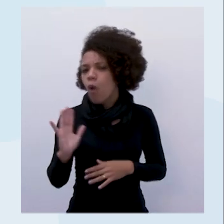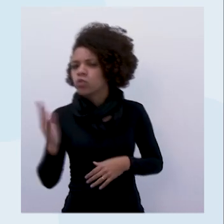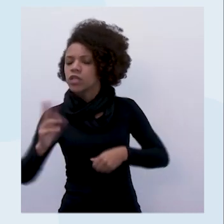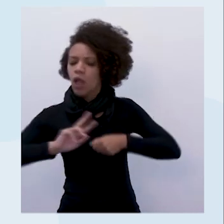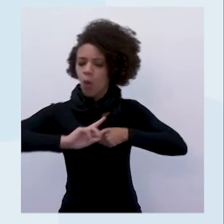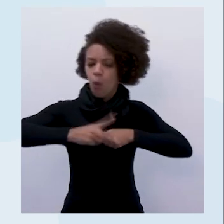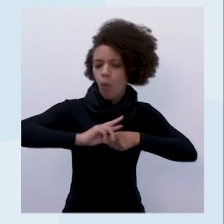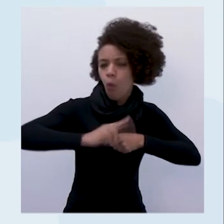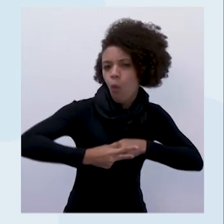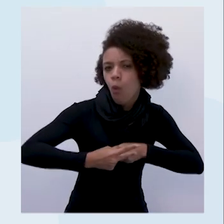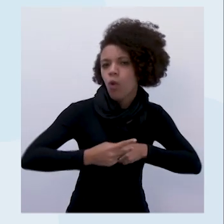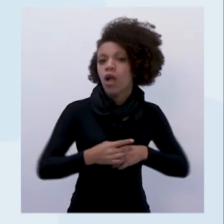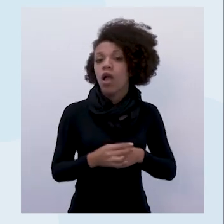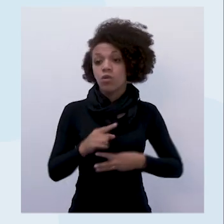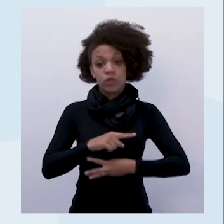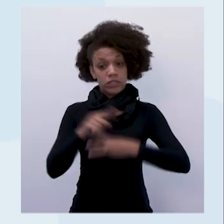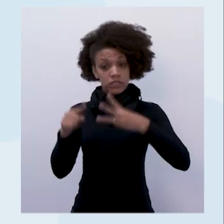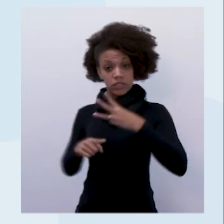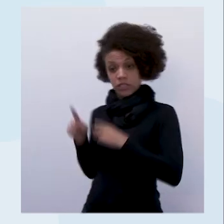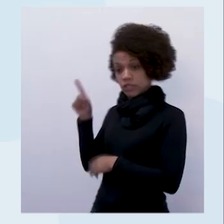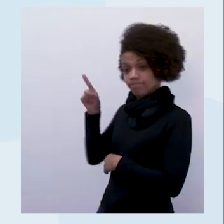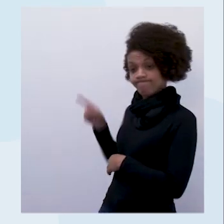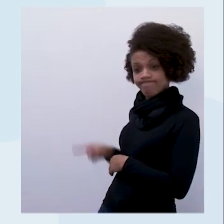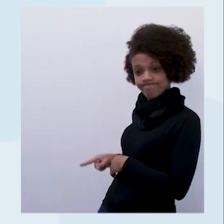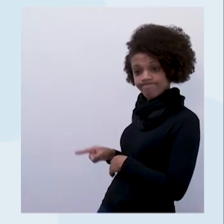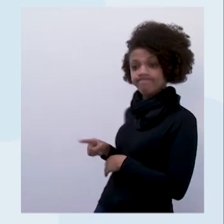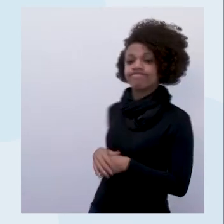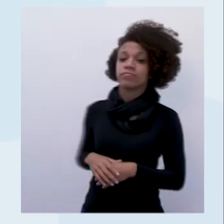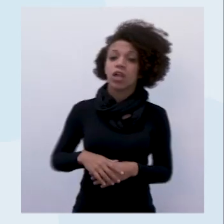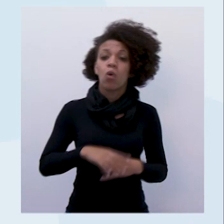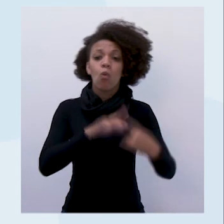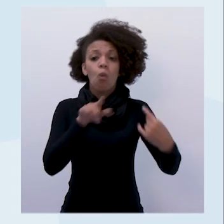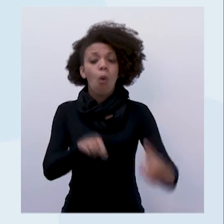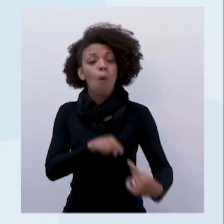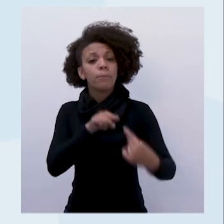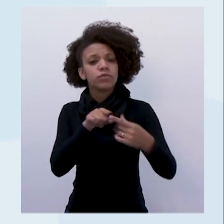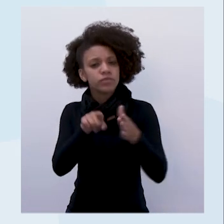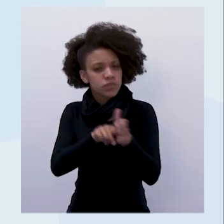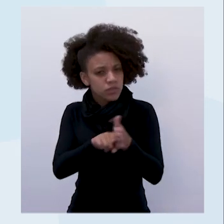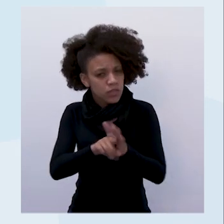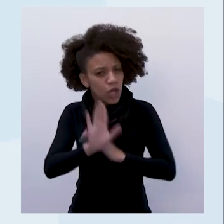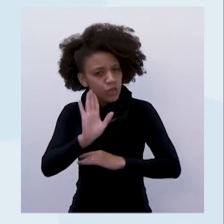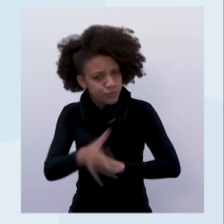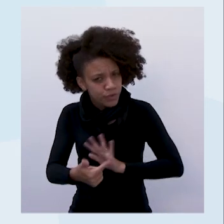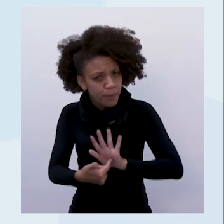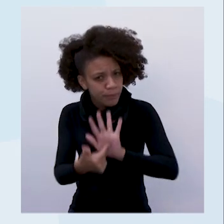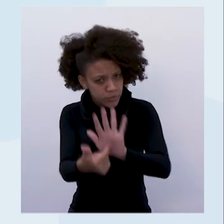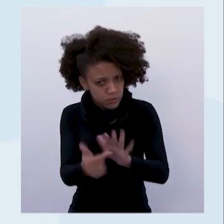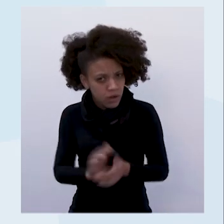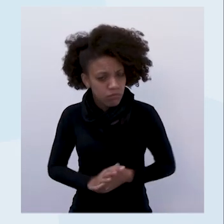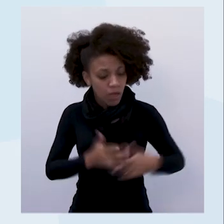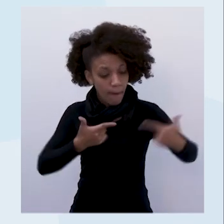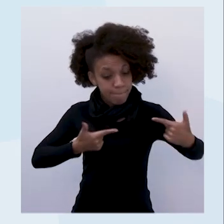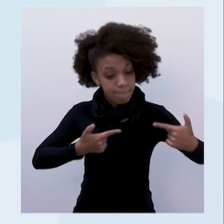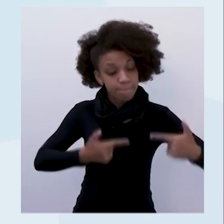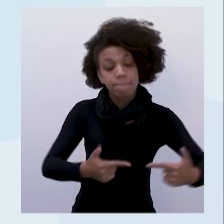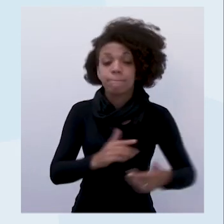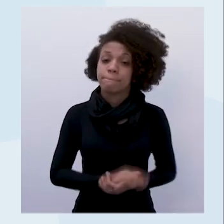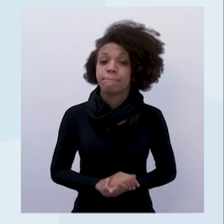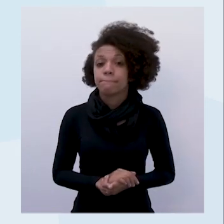Esses vão ser os 3 passos da sua pesquisa. O objeto da pesquisa já está dado, Batalha das